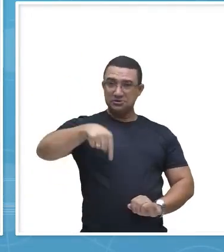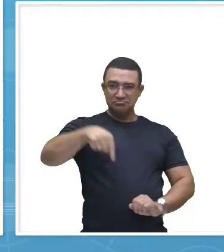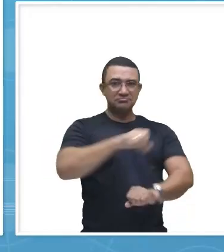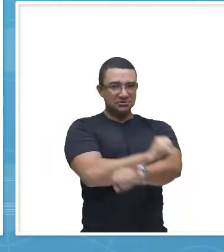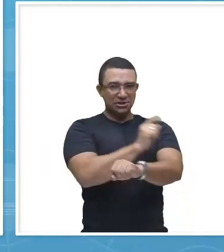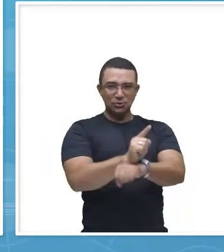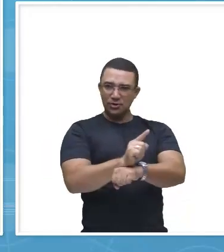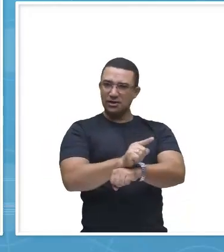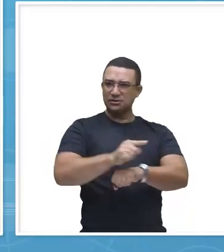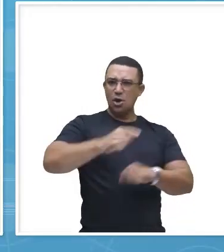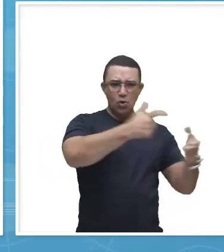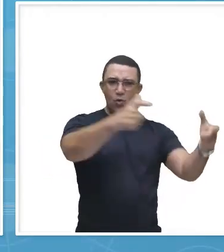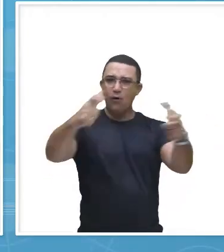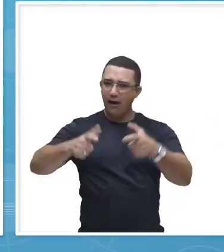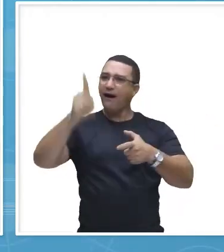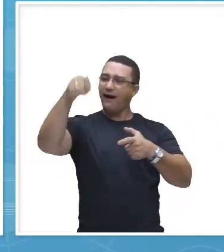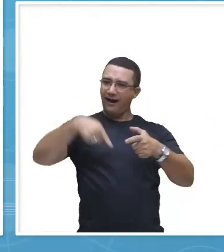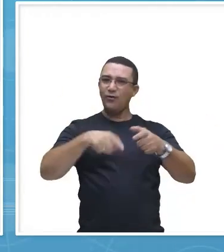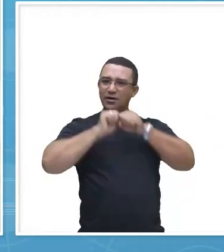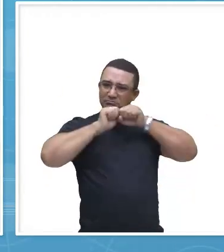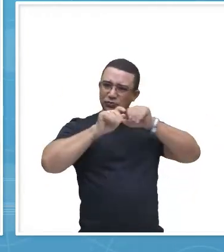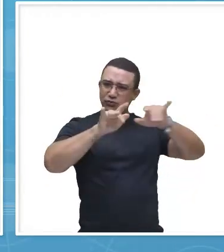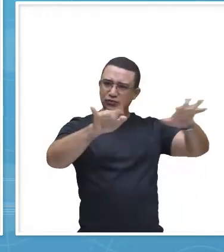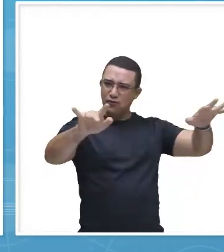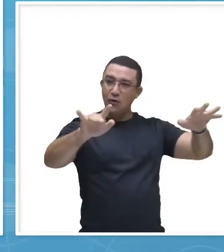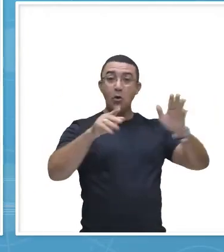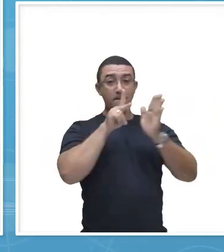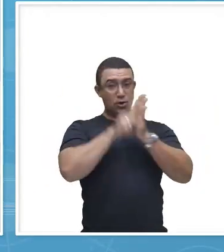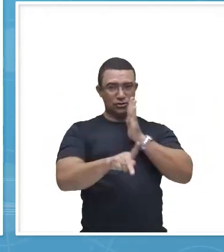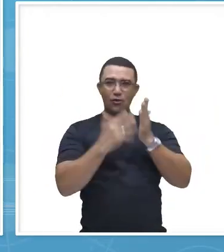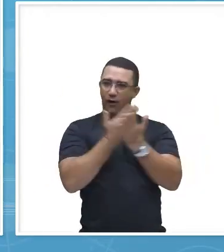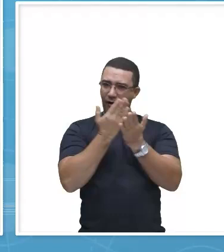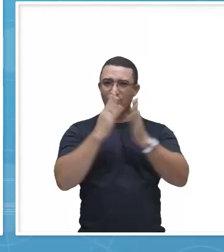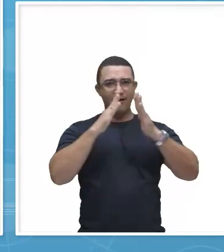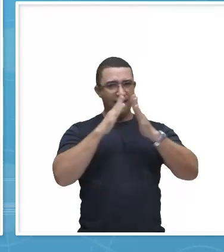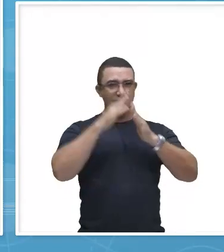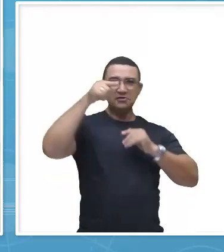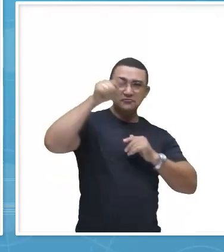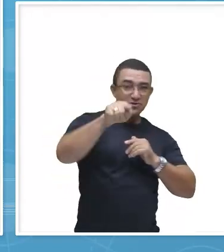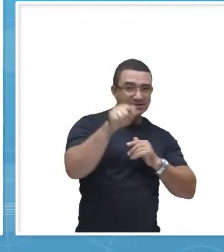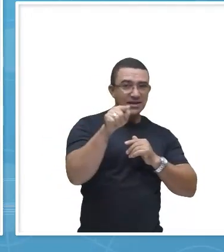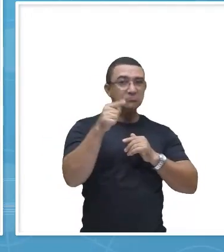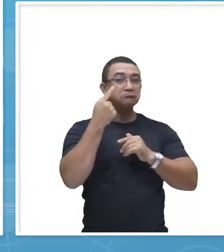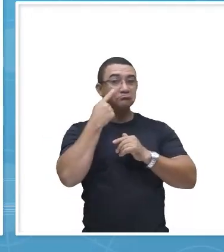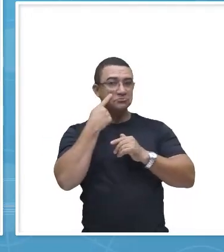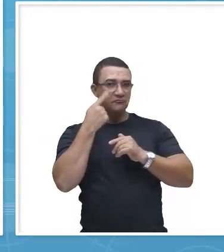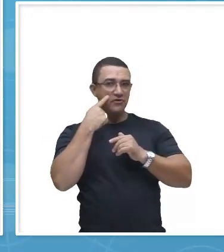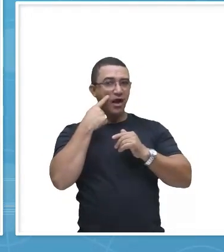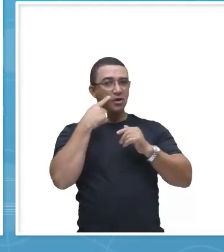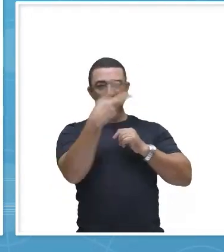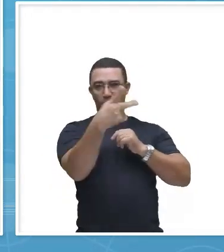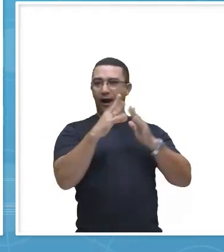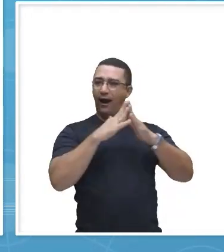desse espaço, que é transmitido aula em casa para você que nos acompanha aí na sua casa, aí pela internet